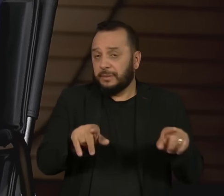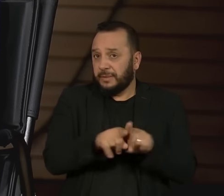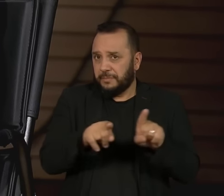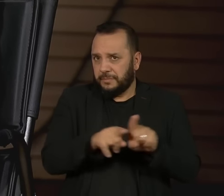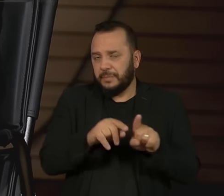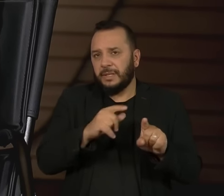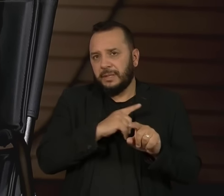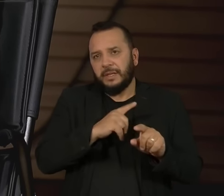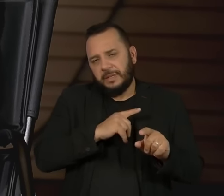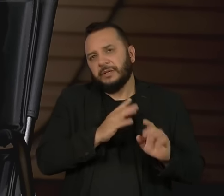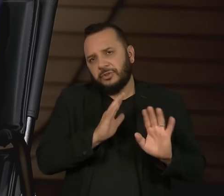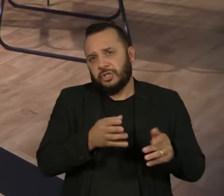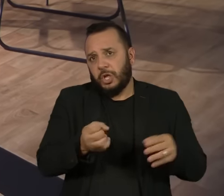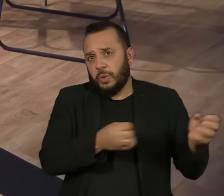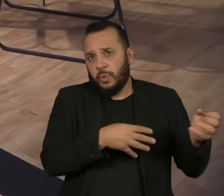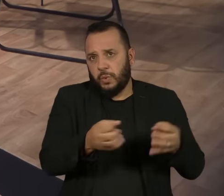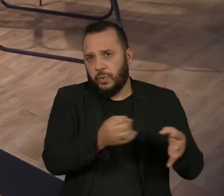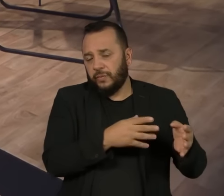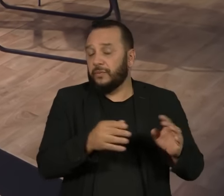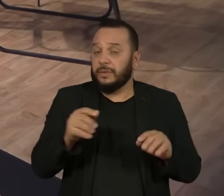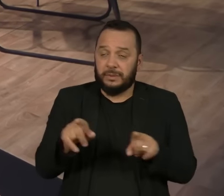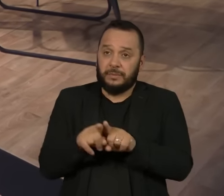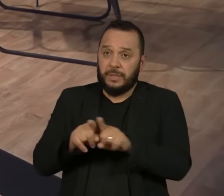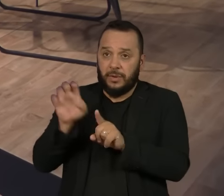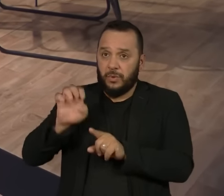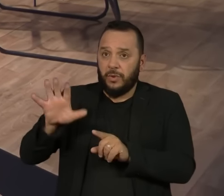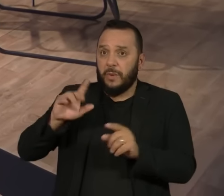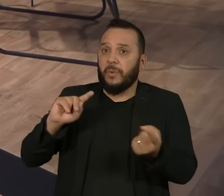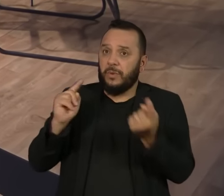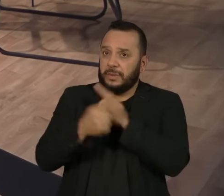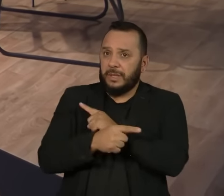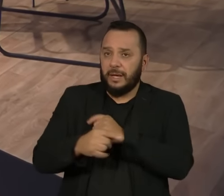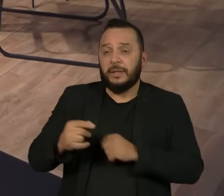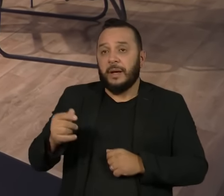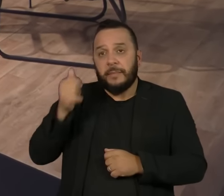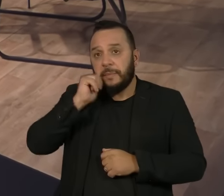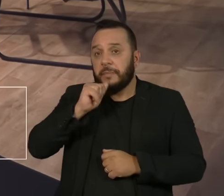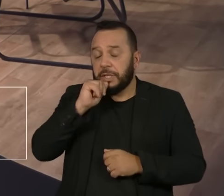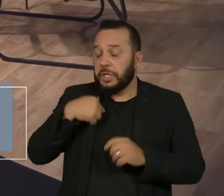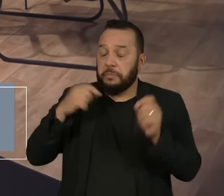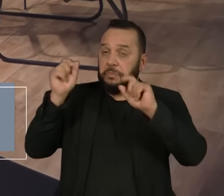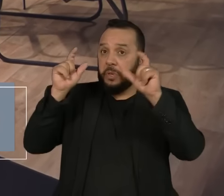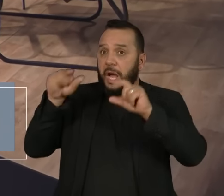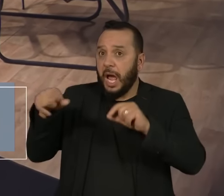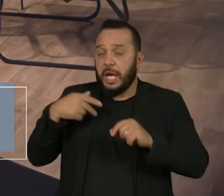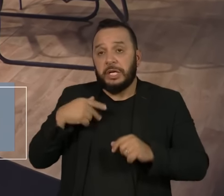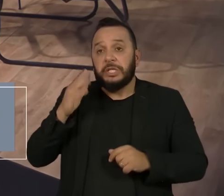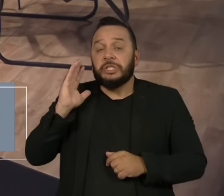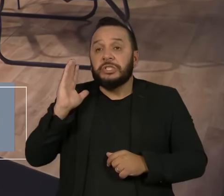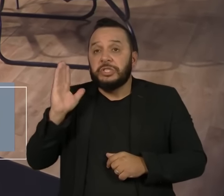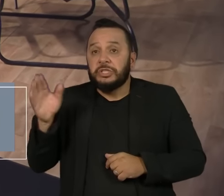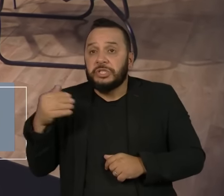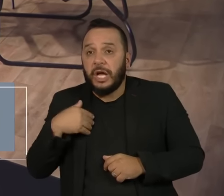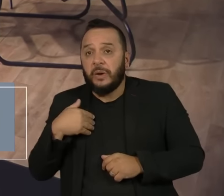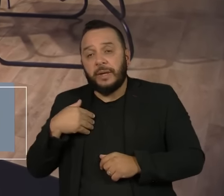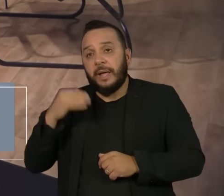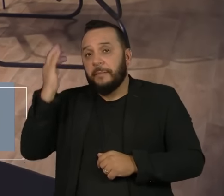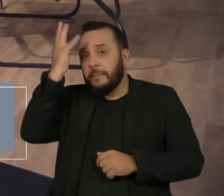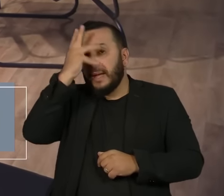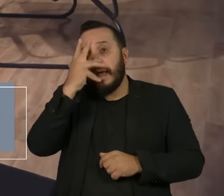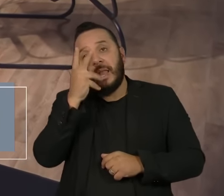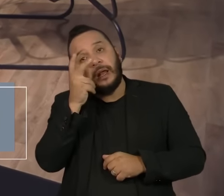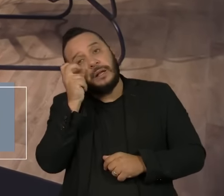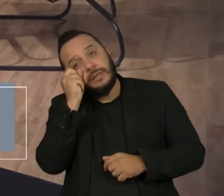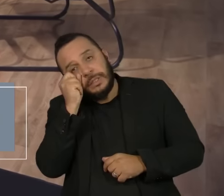uma mãe que ficou escandalizada porque na escola da filha tinha a Bela Adormecida, e aquilo lá era um beijo roubado, quer dizer, um príncipe vai